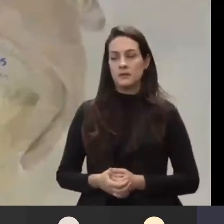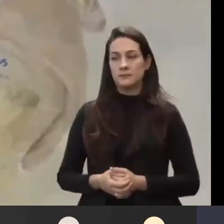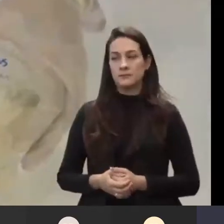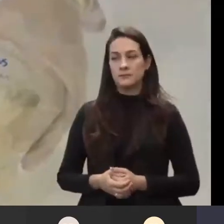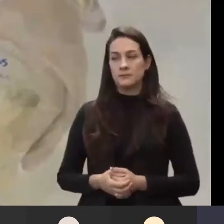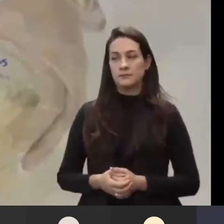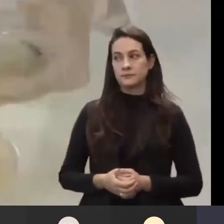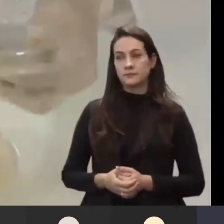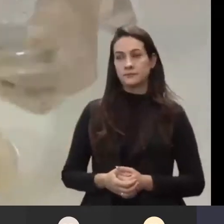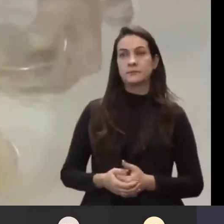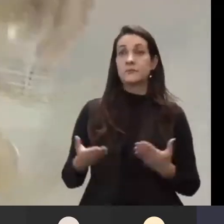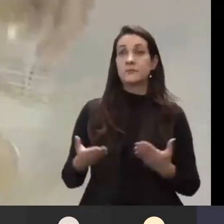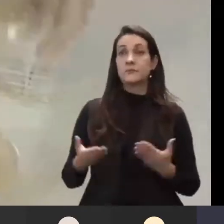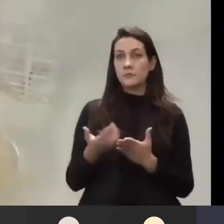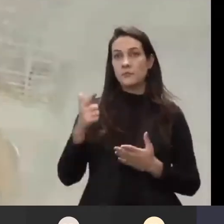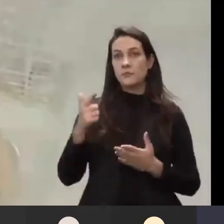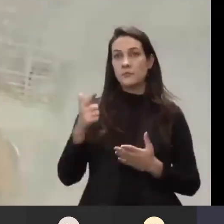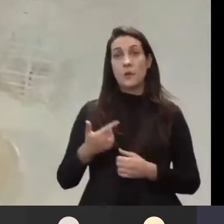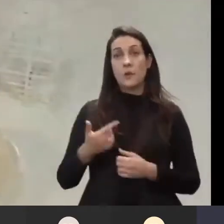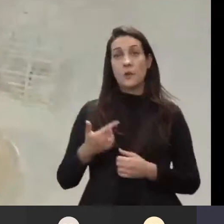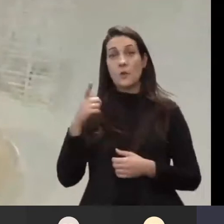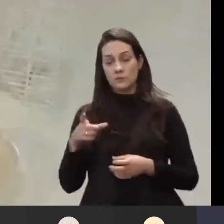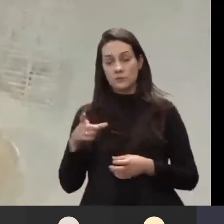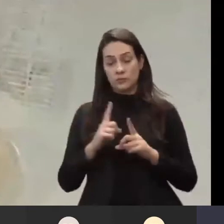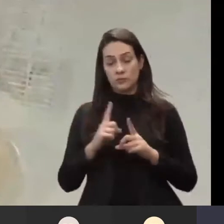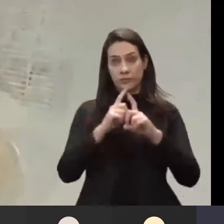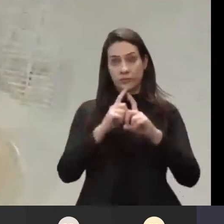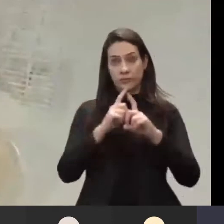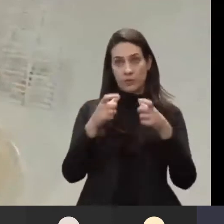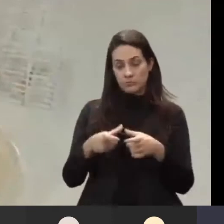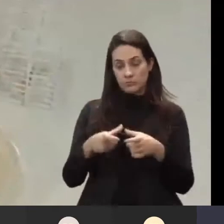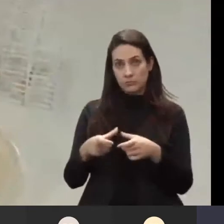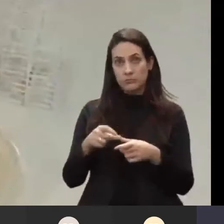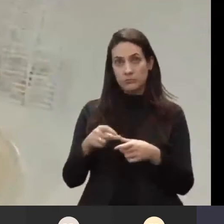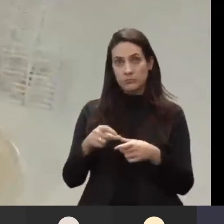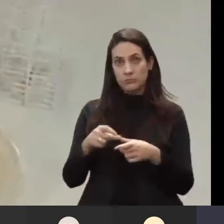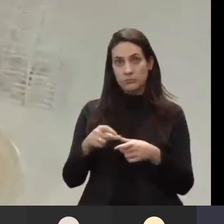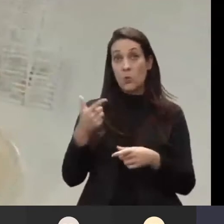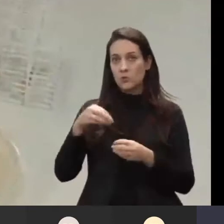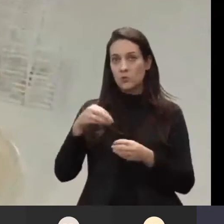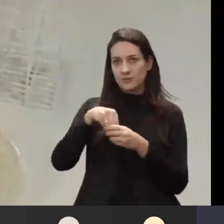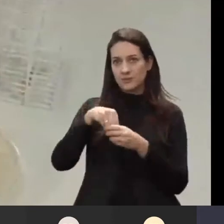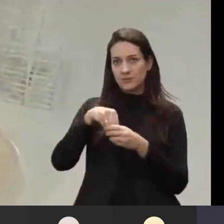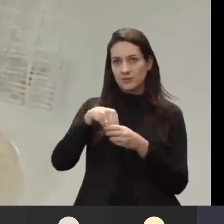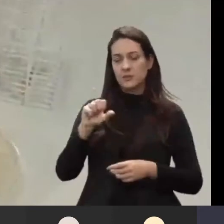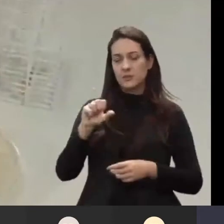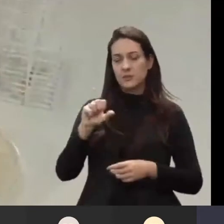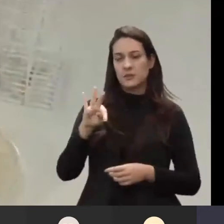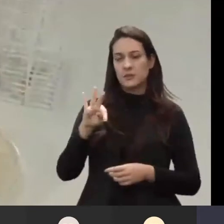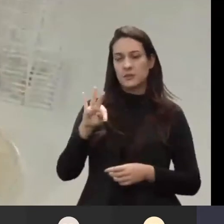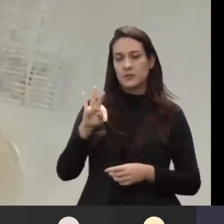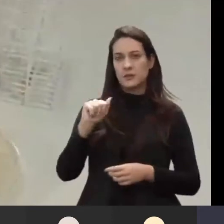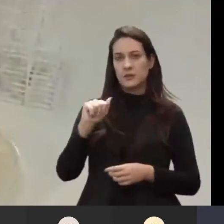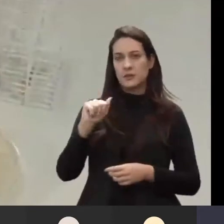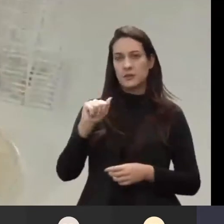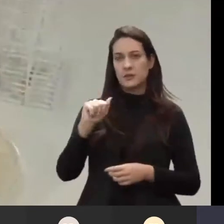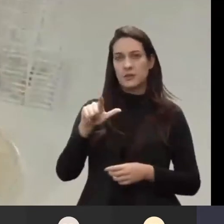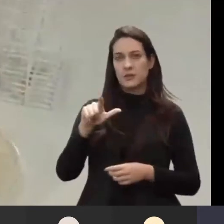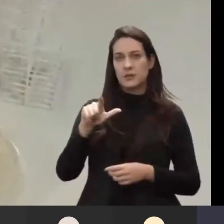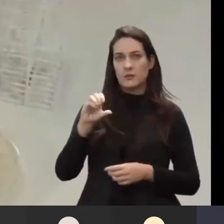E agora faz a mesma coisa com a outra cepa bacteriana, com o Staphylococcus aureus. Então, flamba, a alça já